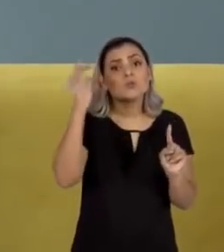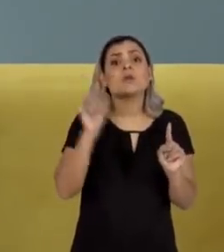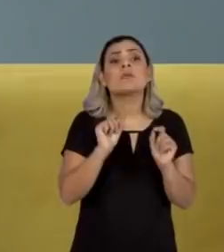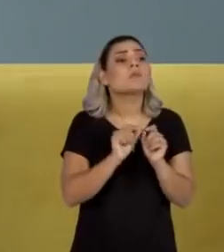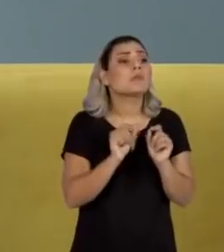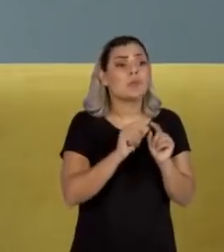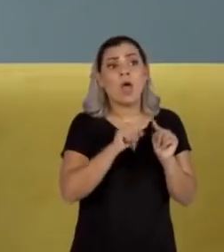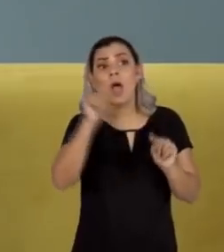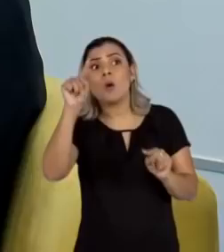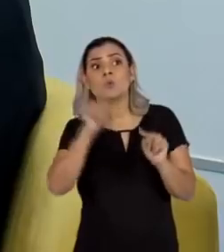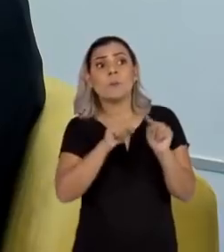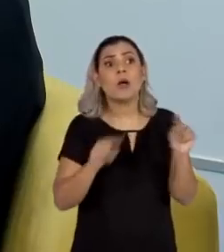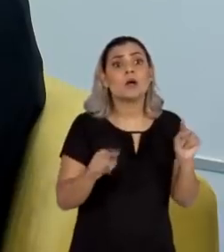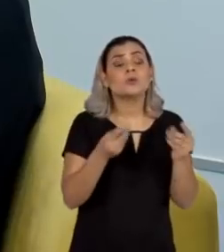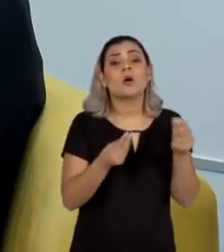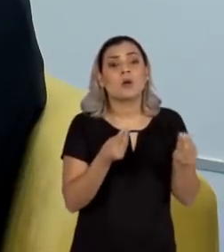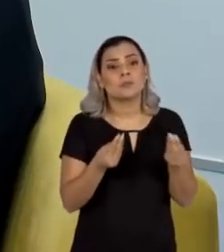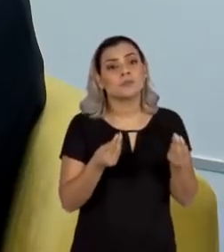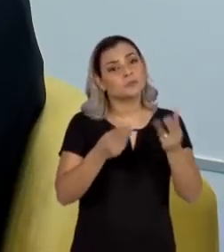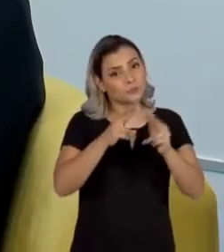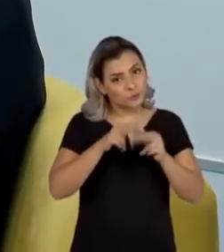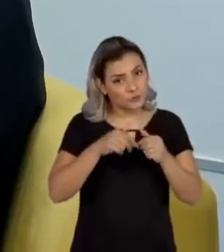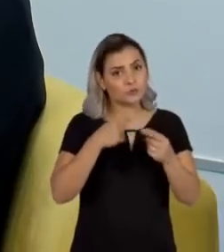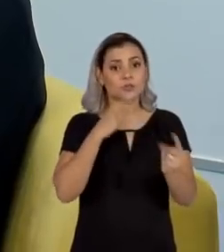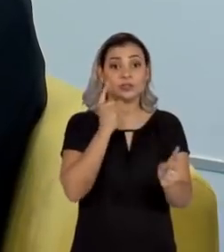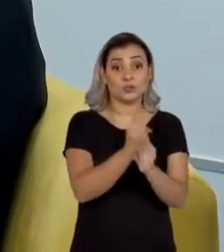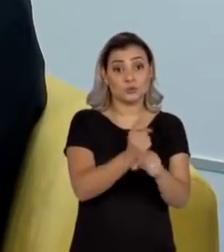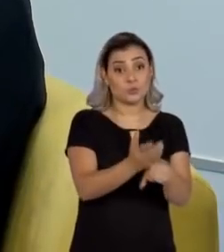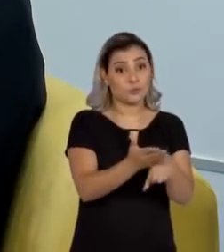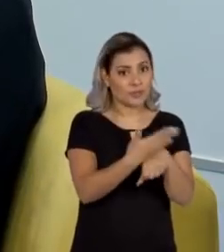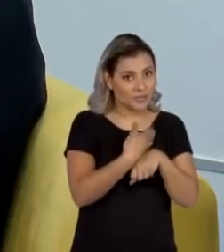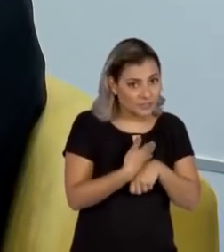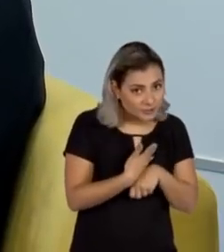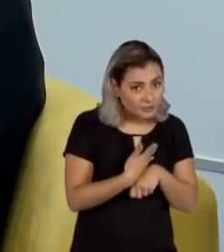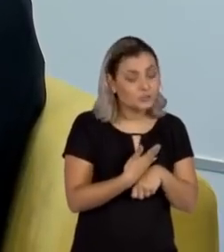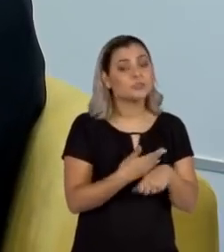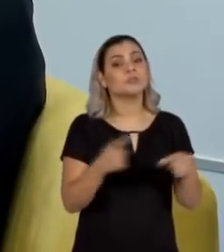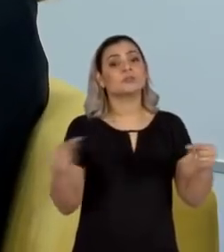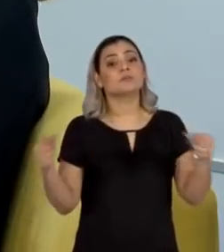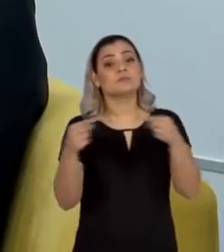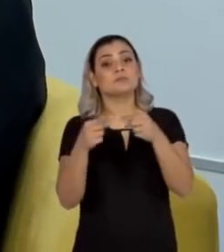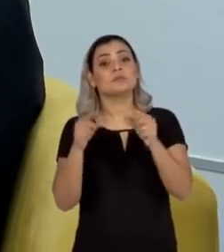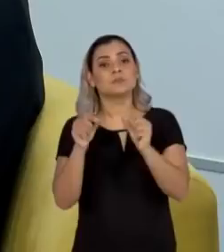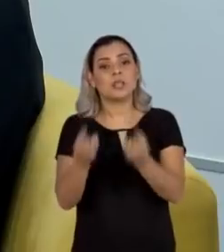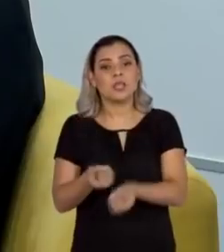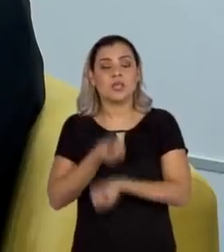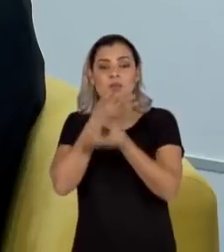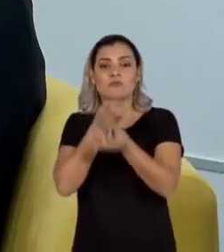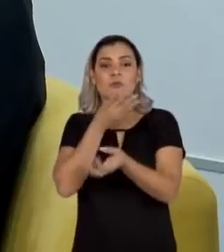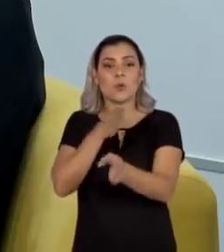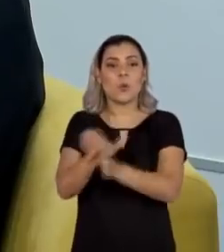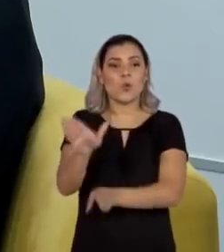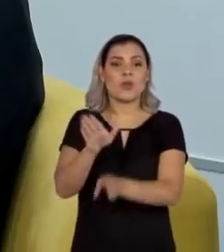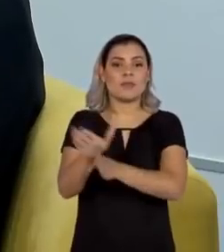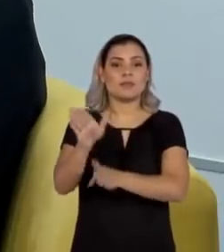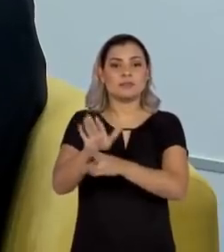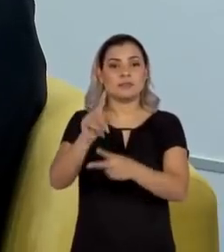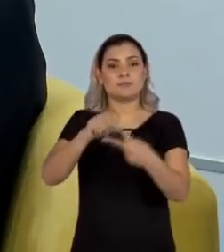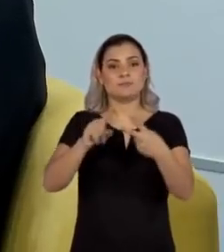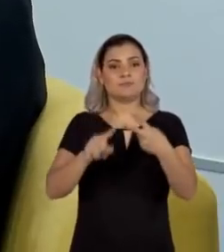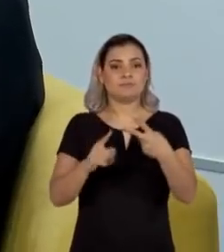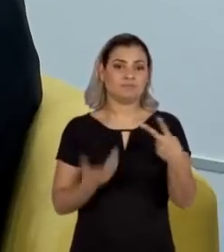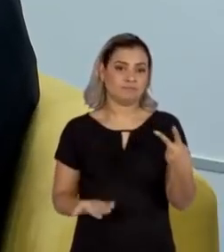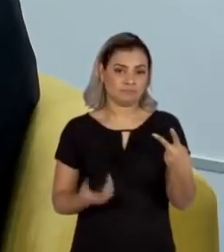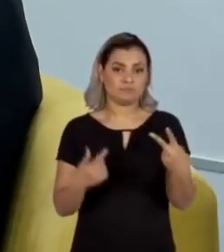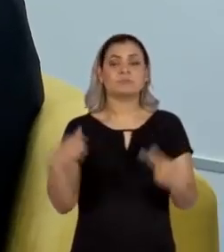fazer. Então, de maneira geral, é o diagnóstico precoce aliado a essa informação que é muito